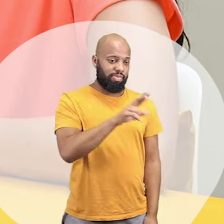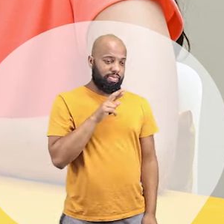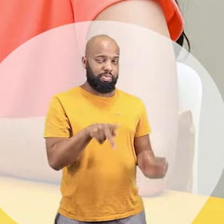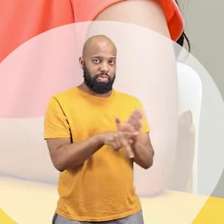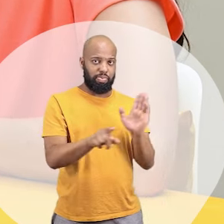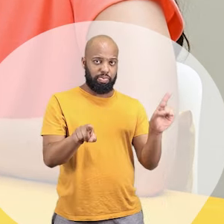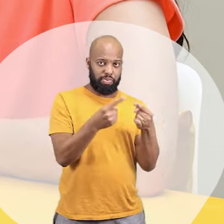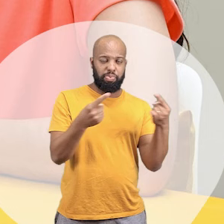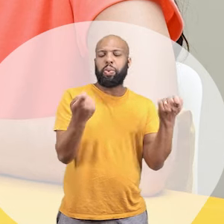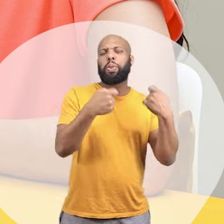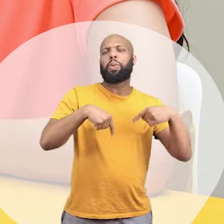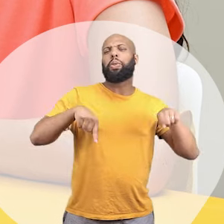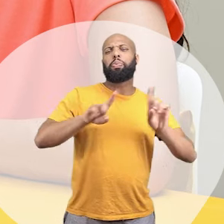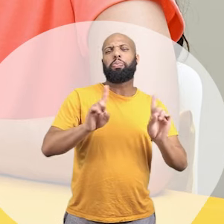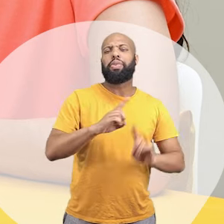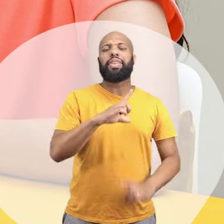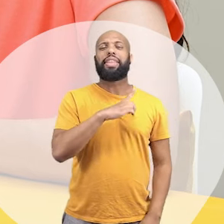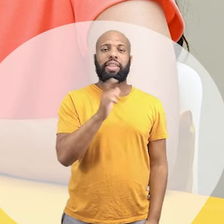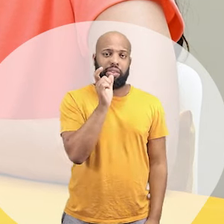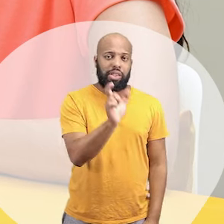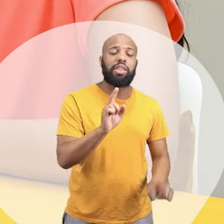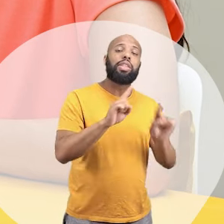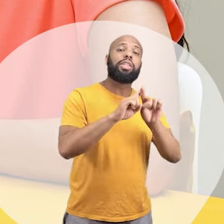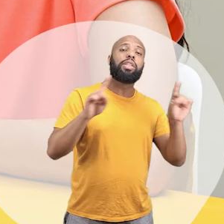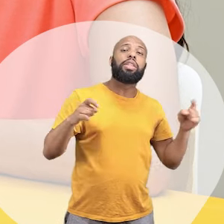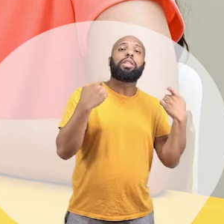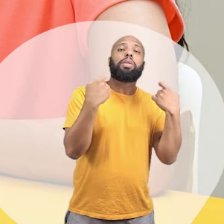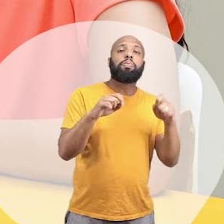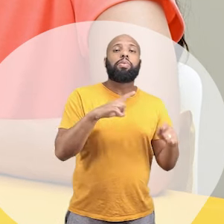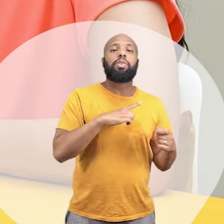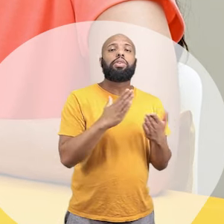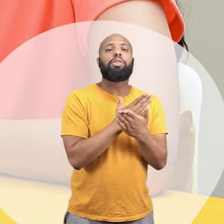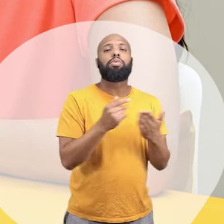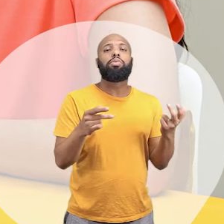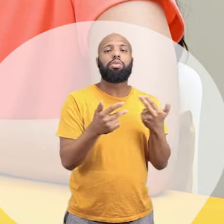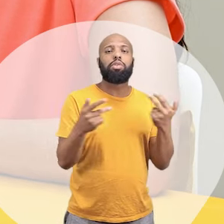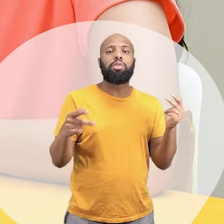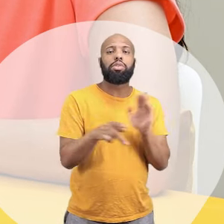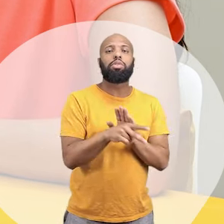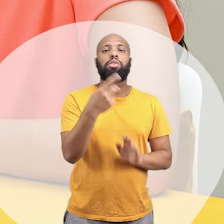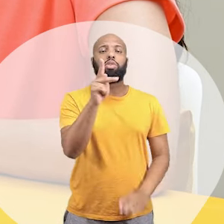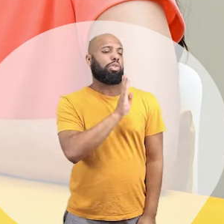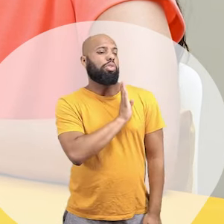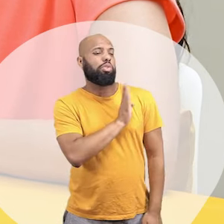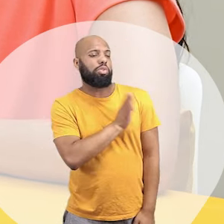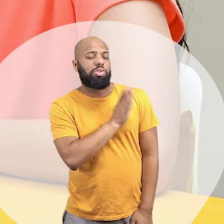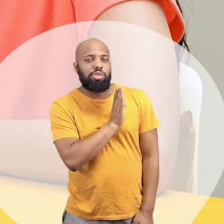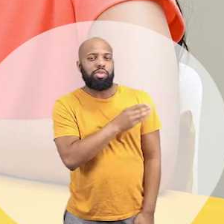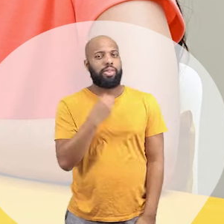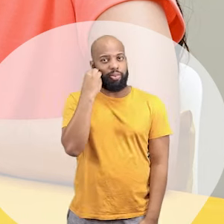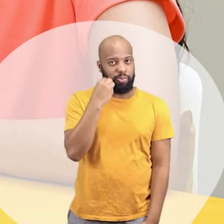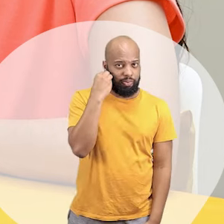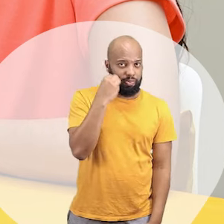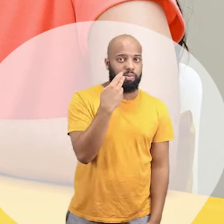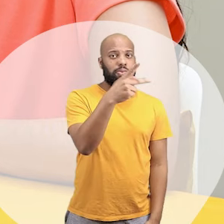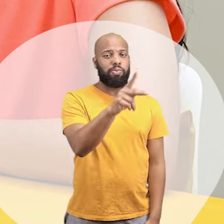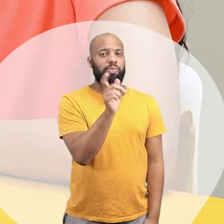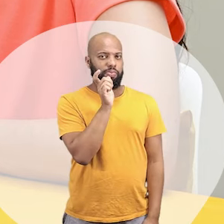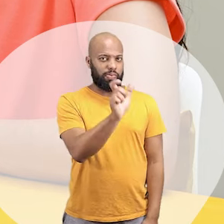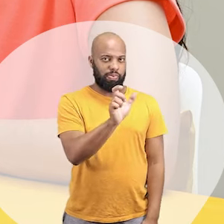exponem com uma música a música não precisa ter a palavra mas precisa algo que vem no coração de vocês relacionado